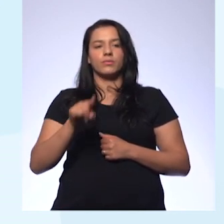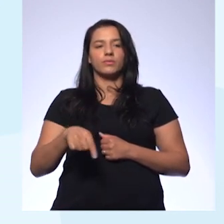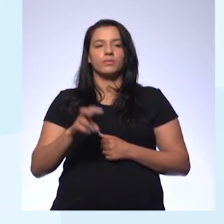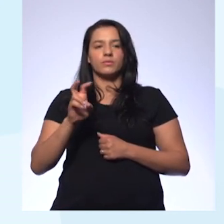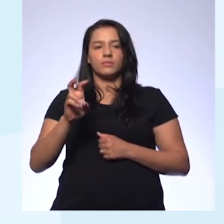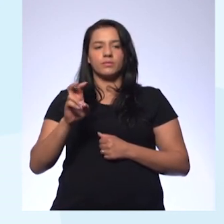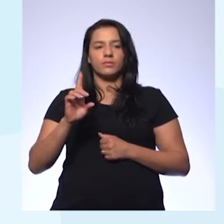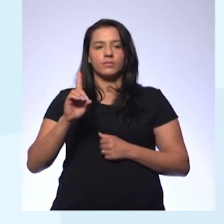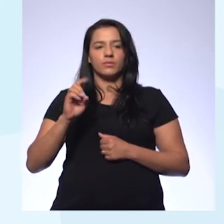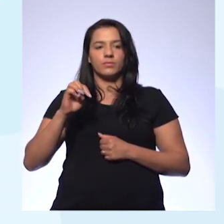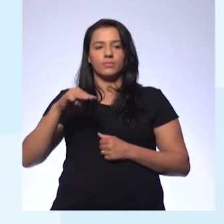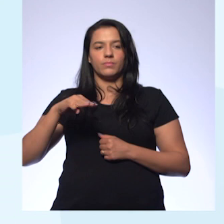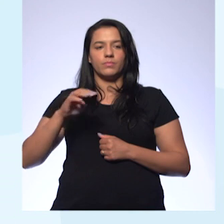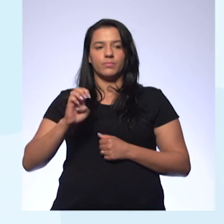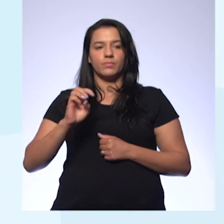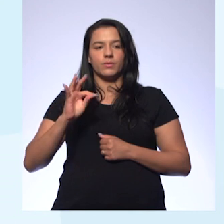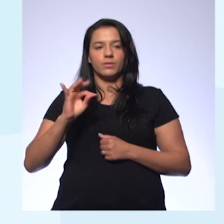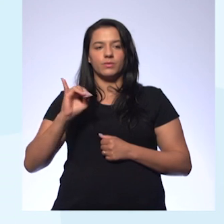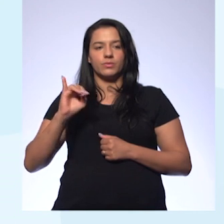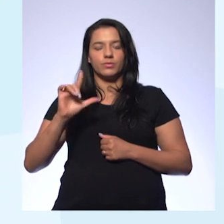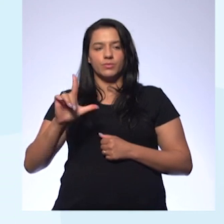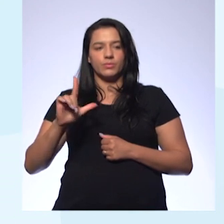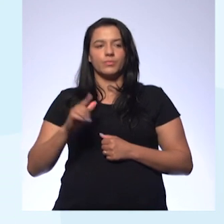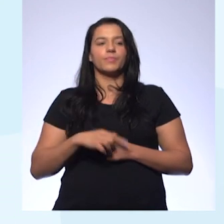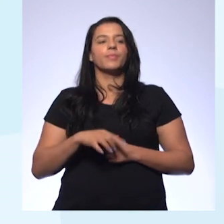2,5-dimetilhexano e o E,